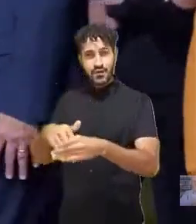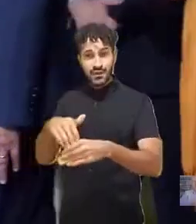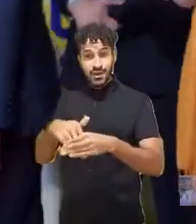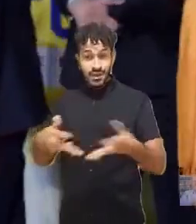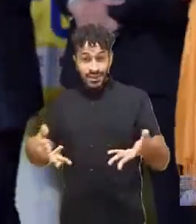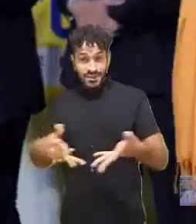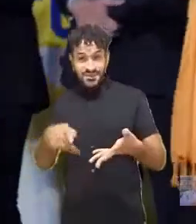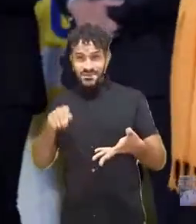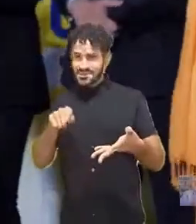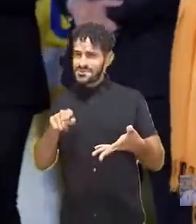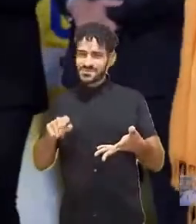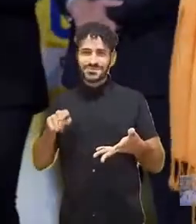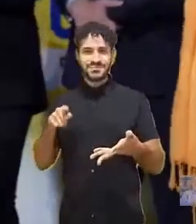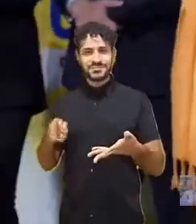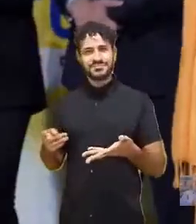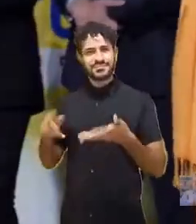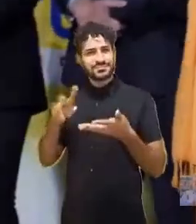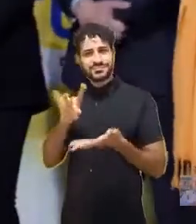merecidamente